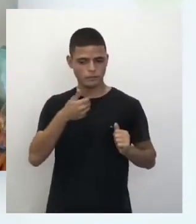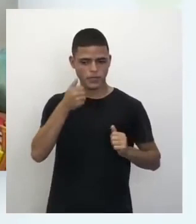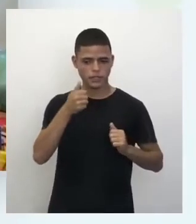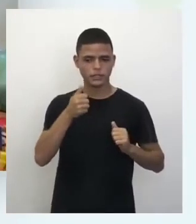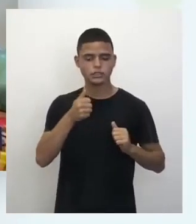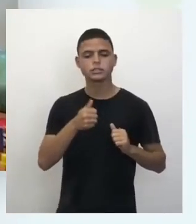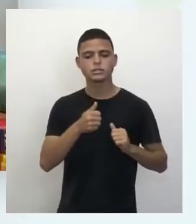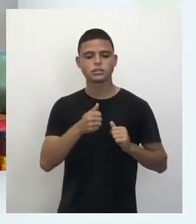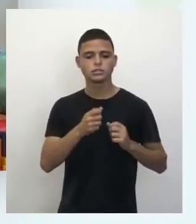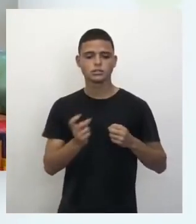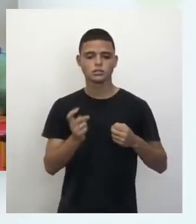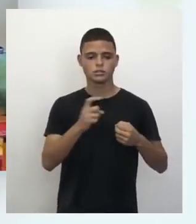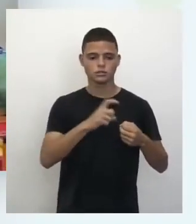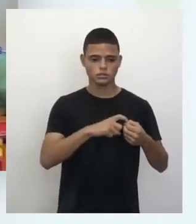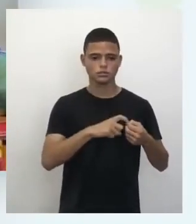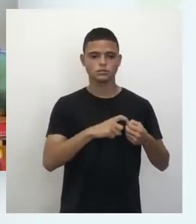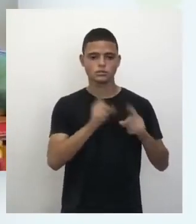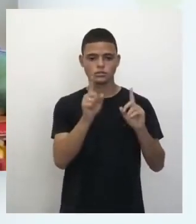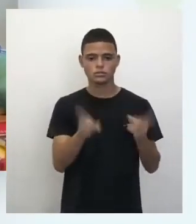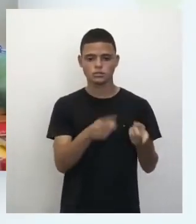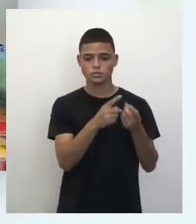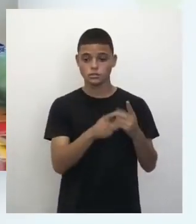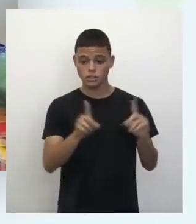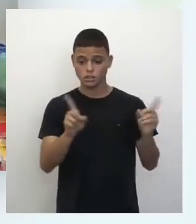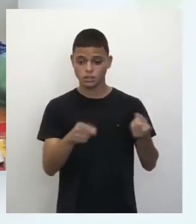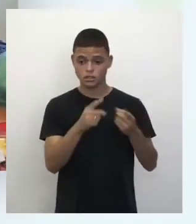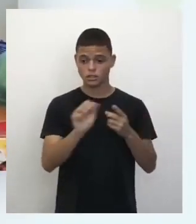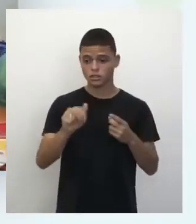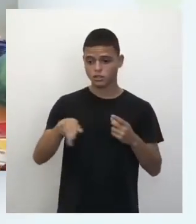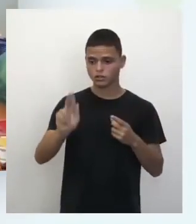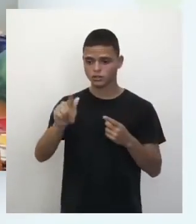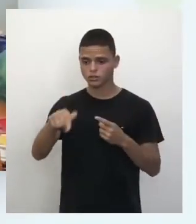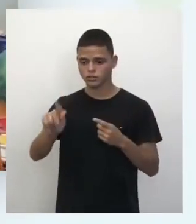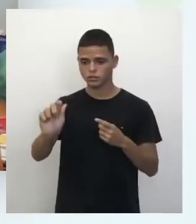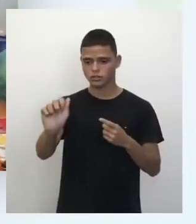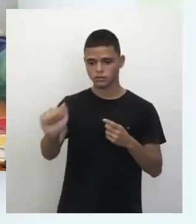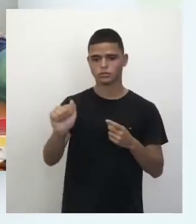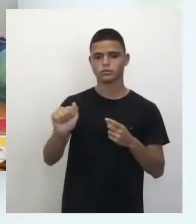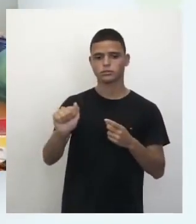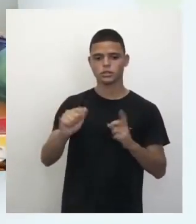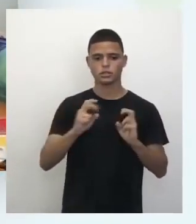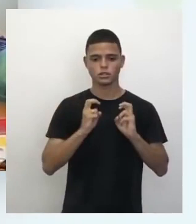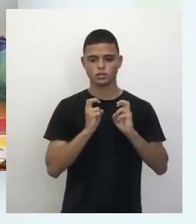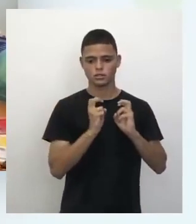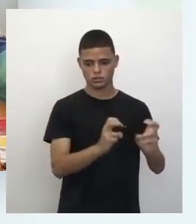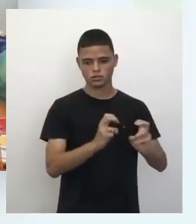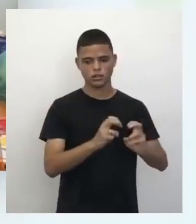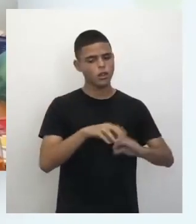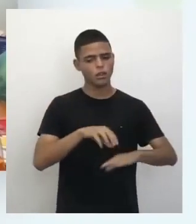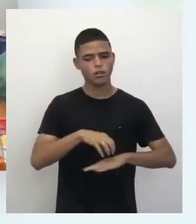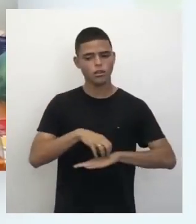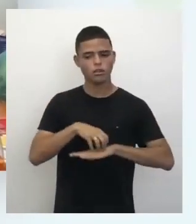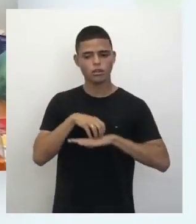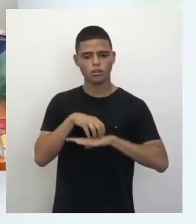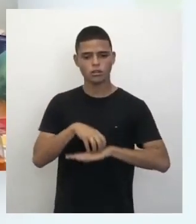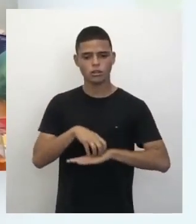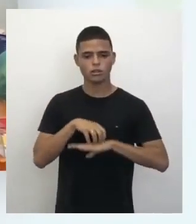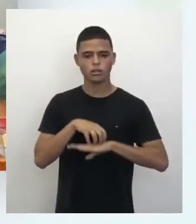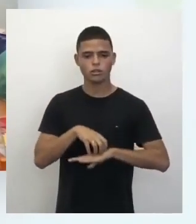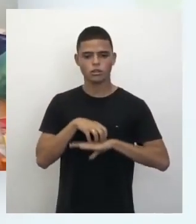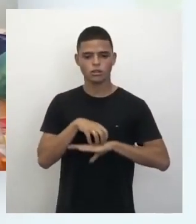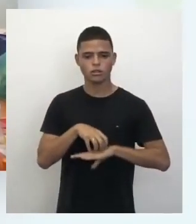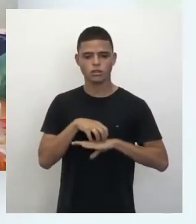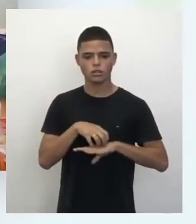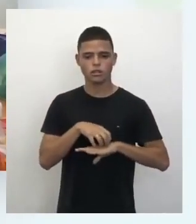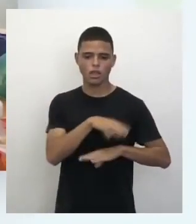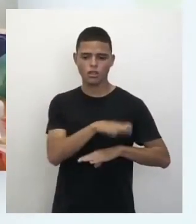show, acho que do Kes outros na Augusta. E o metrô, na verdade, não é o metrô, é o centro, né? Eu acho que minha